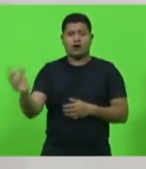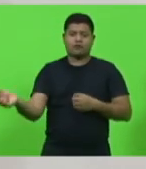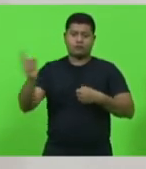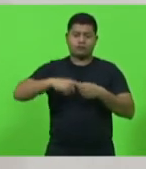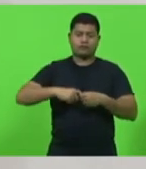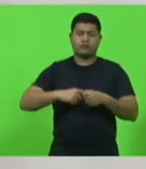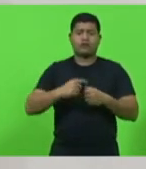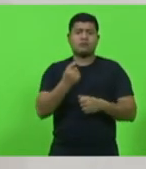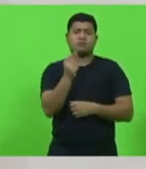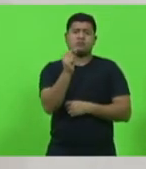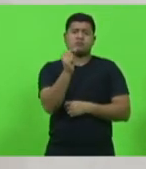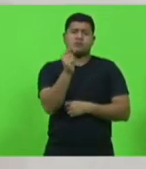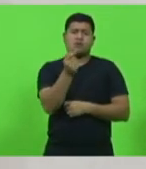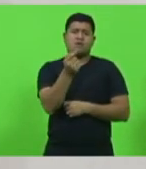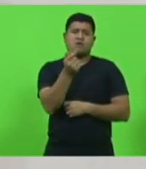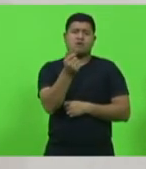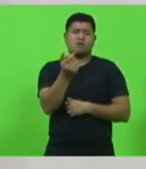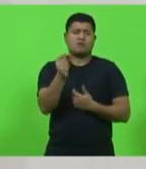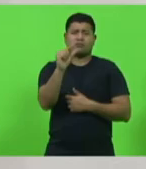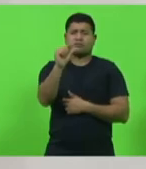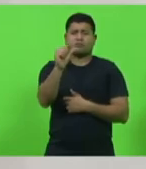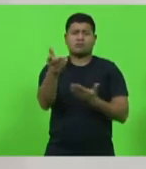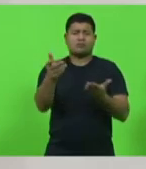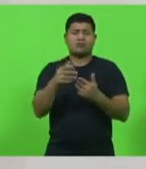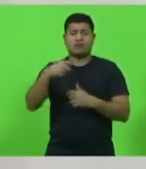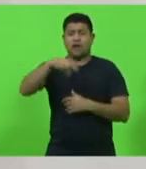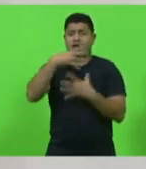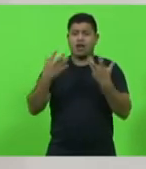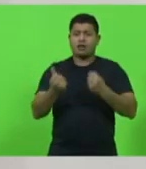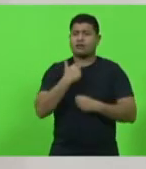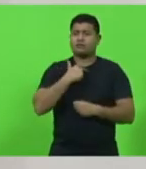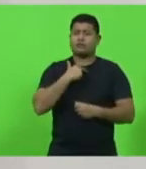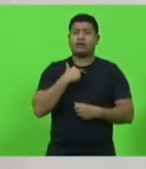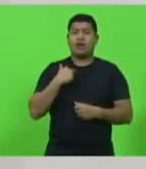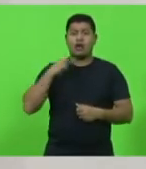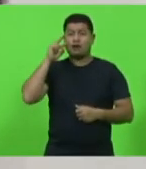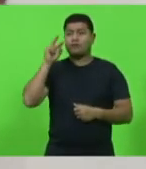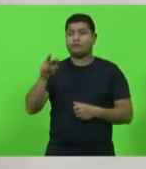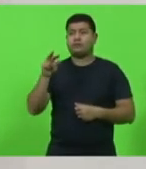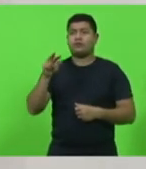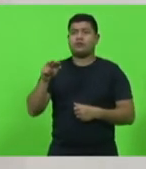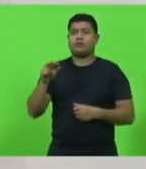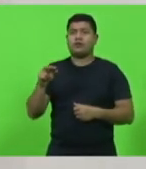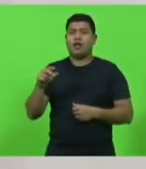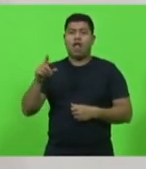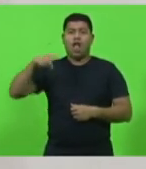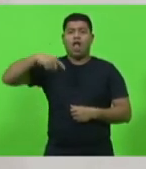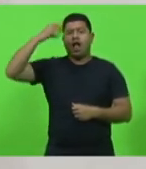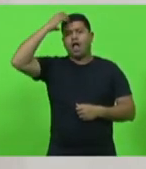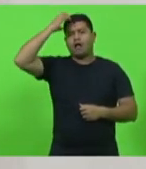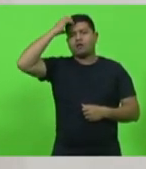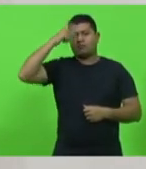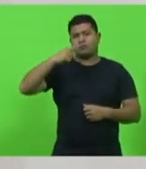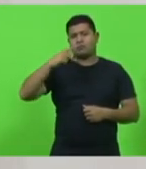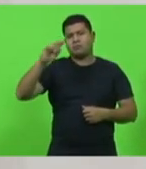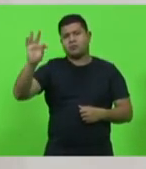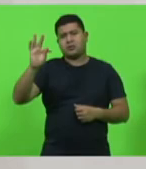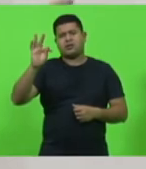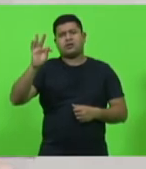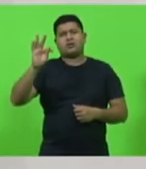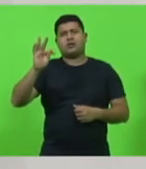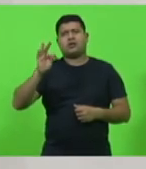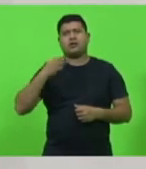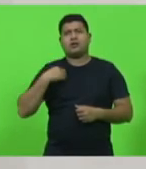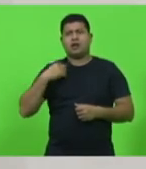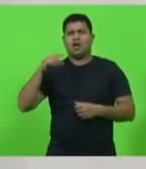não podemos aceitar isso. E eu vi na publicação, ah, mas é culpa do PT,